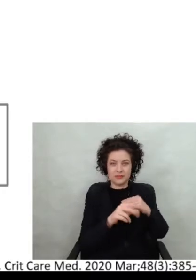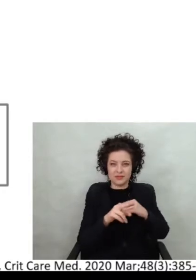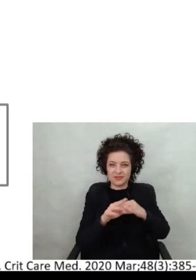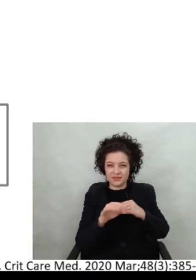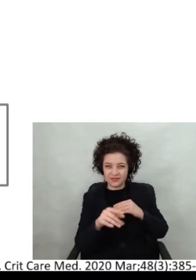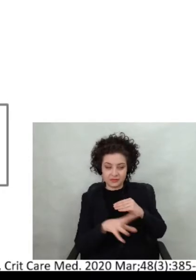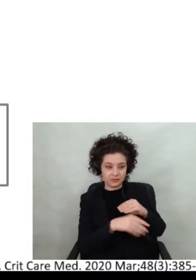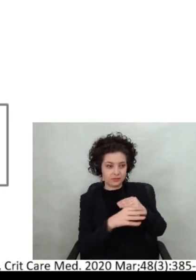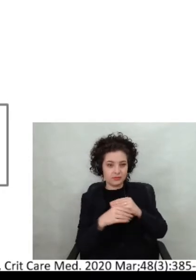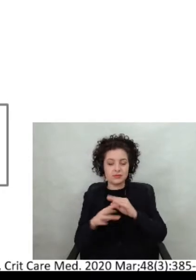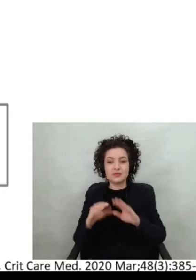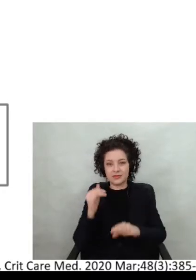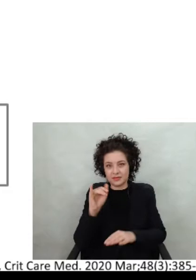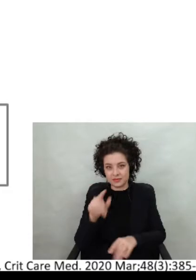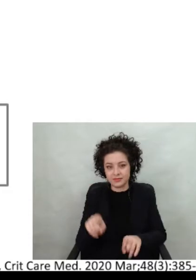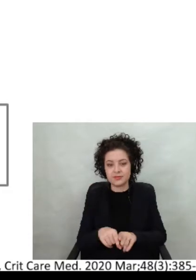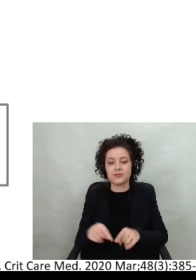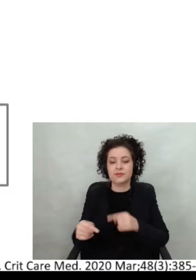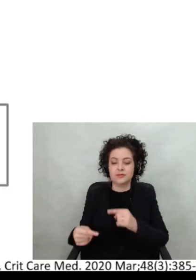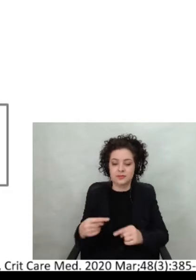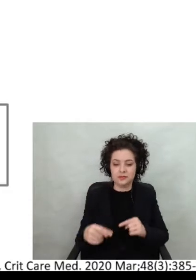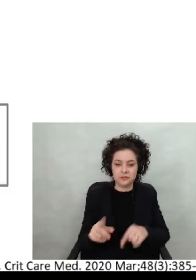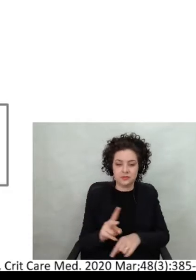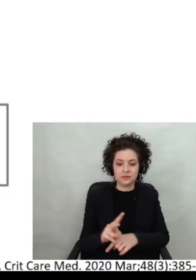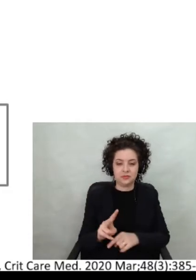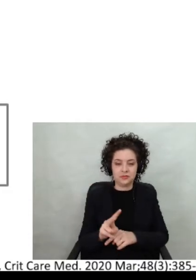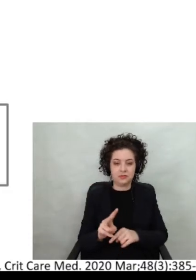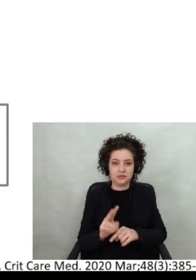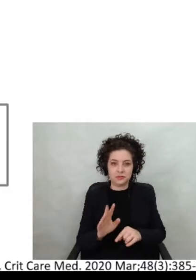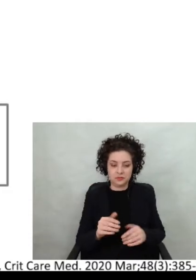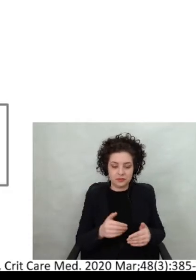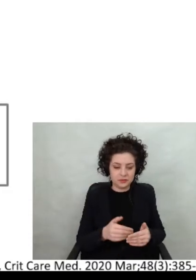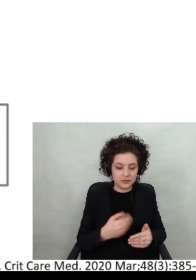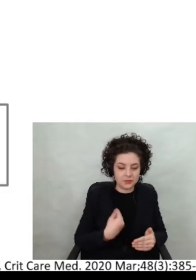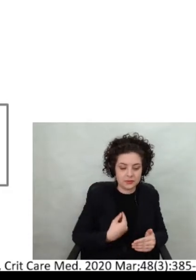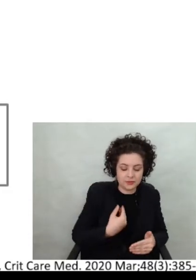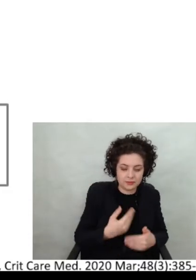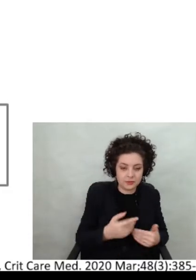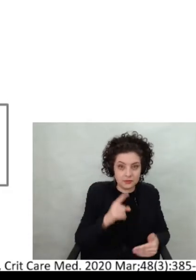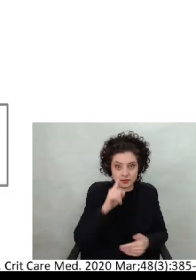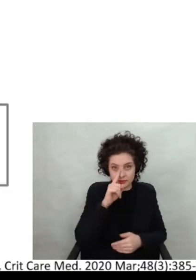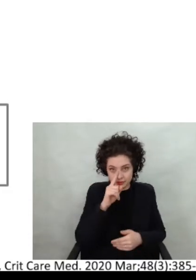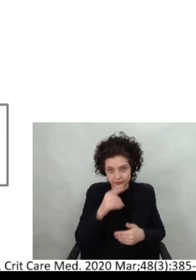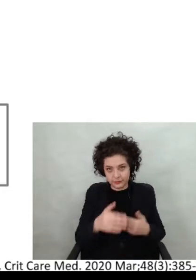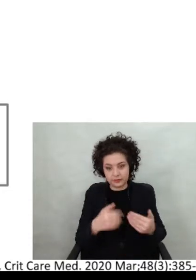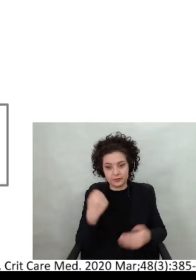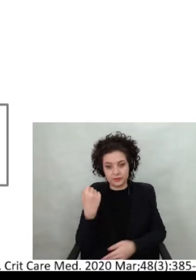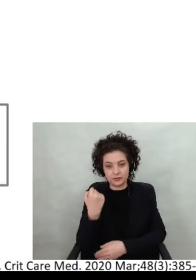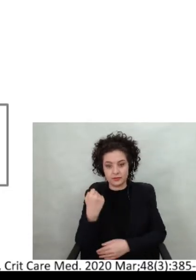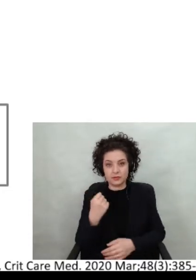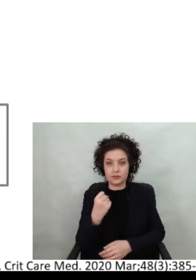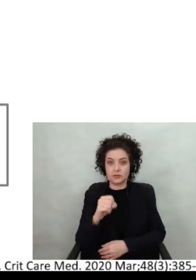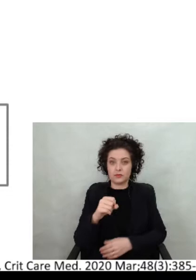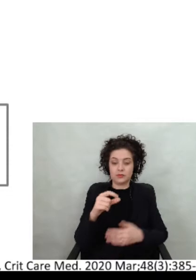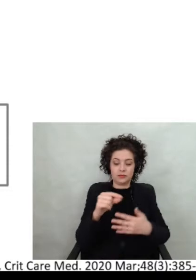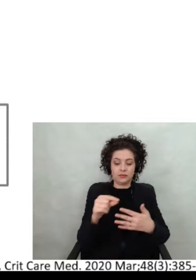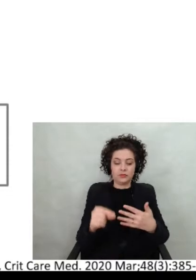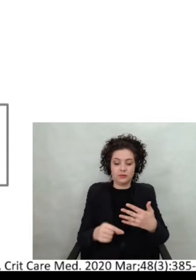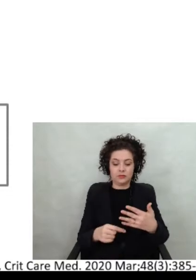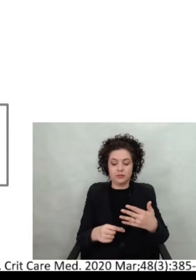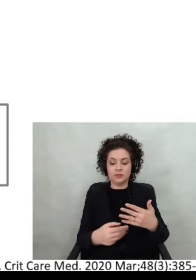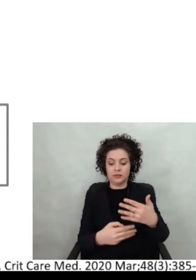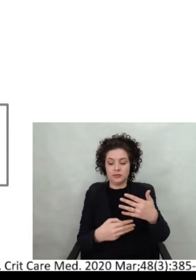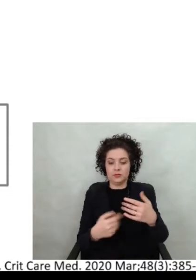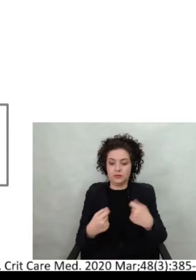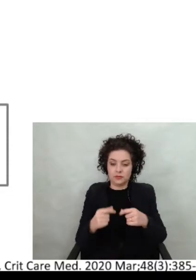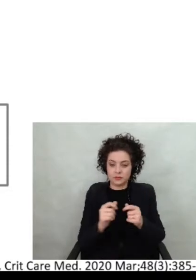discussão principalmente de cuidados de fim de vida. Ou seja, todos esses 8 pilares precisam ser adaptados e é isso que